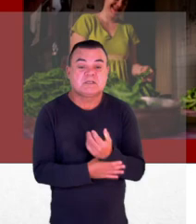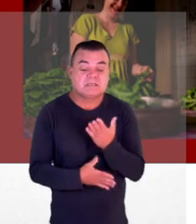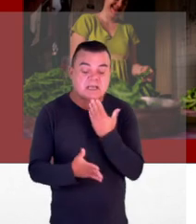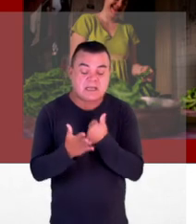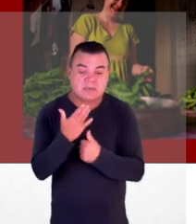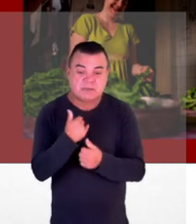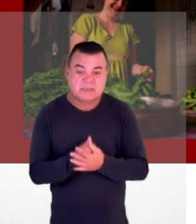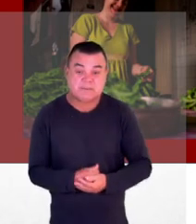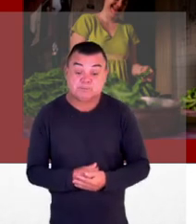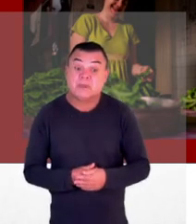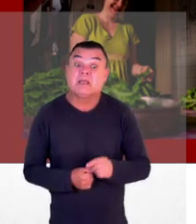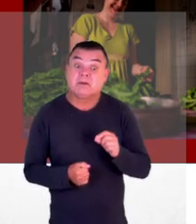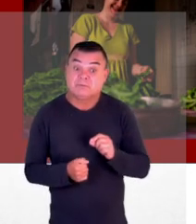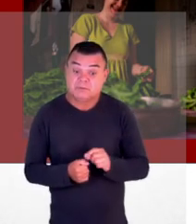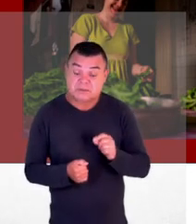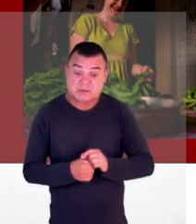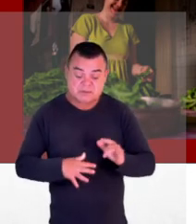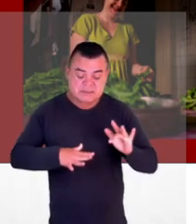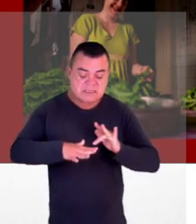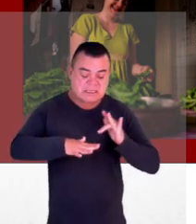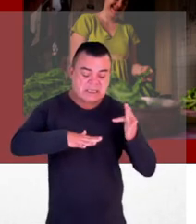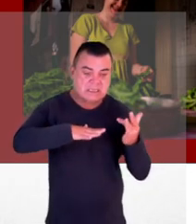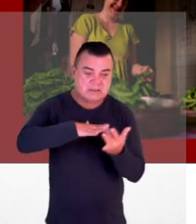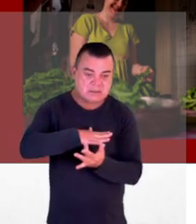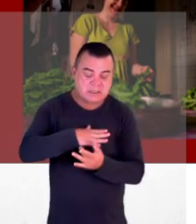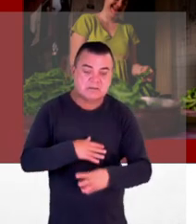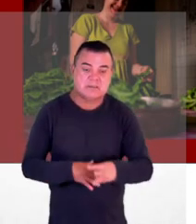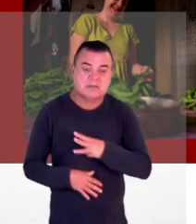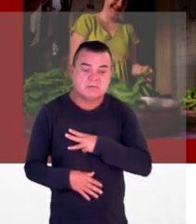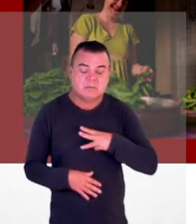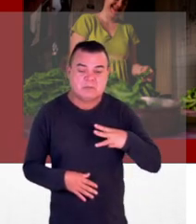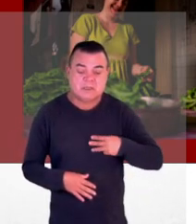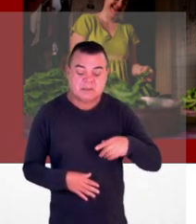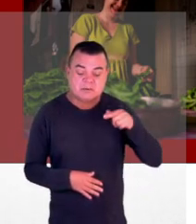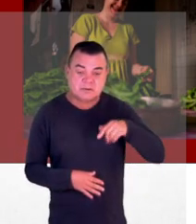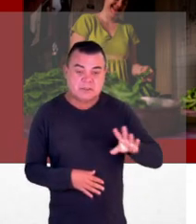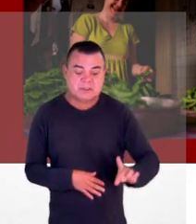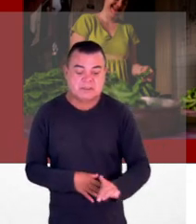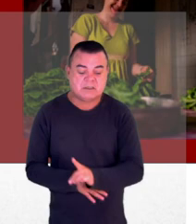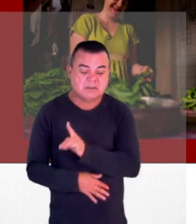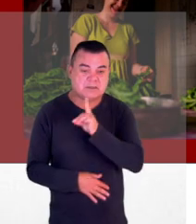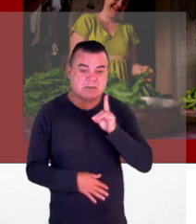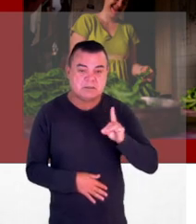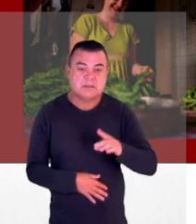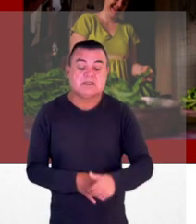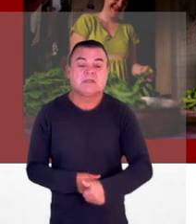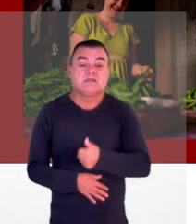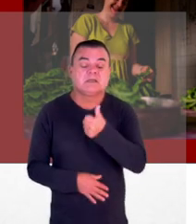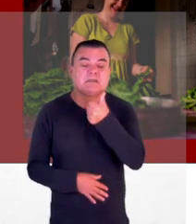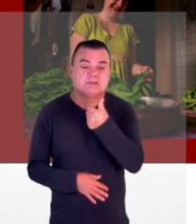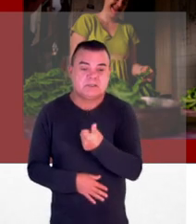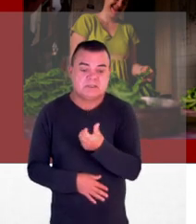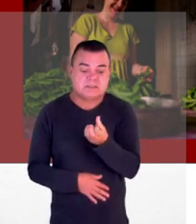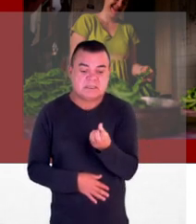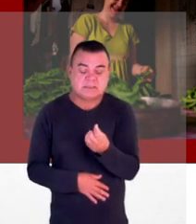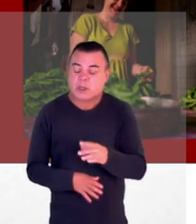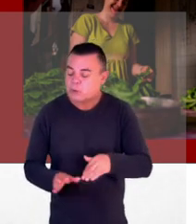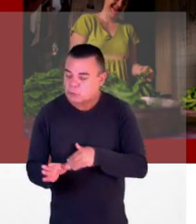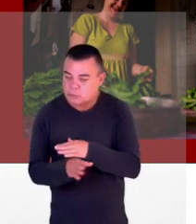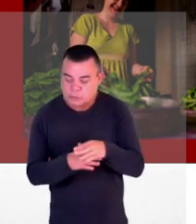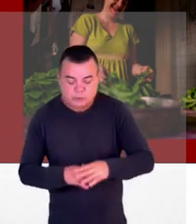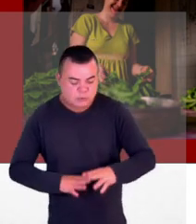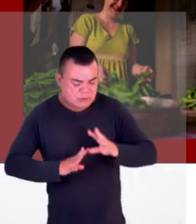pelas redes sociais aí do Ministério Público agora no dia 16 também toda uma um esforço né de est